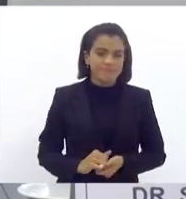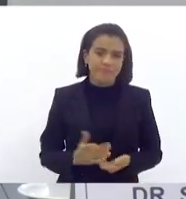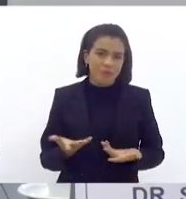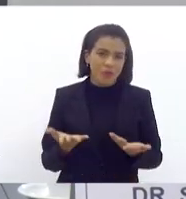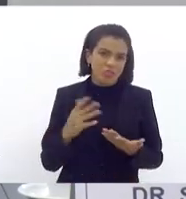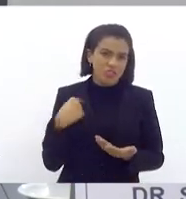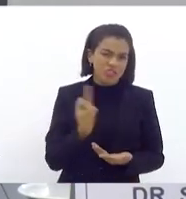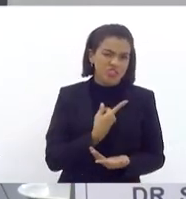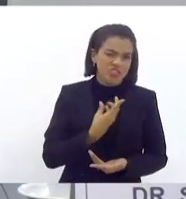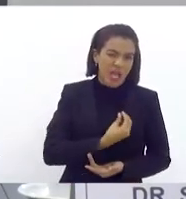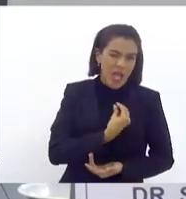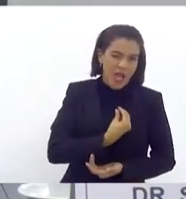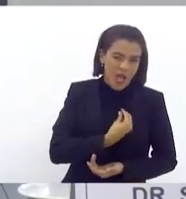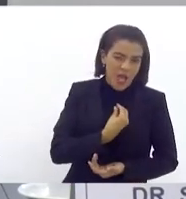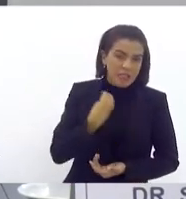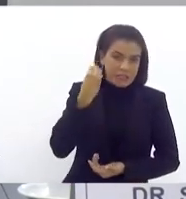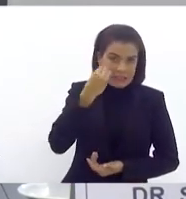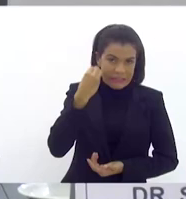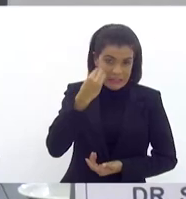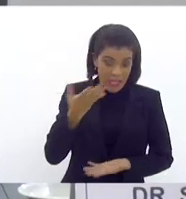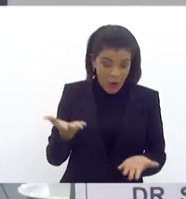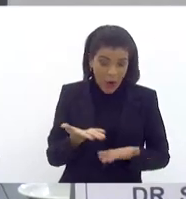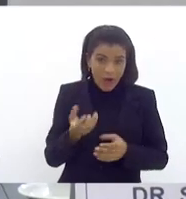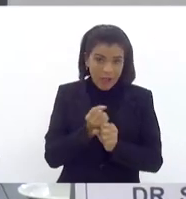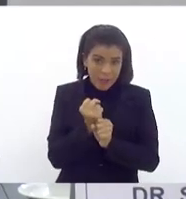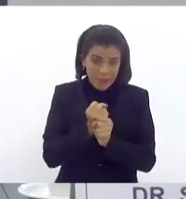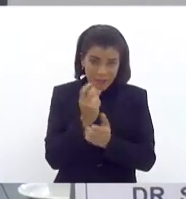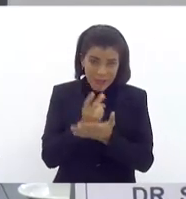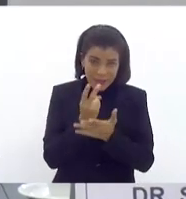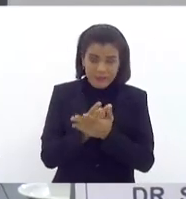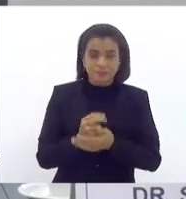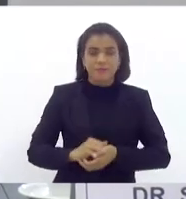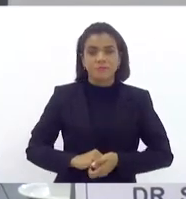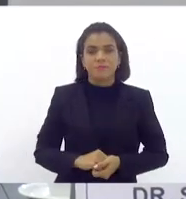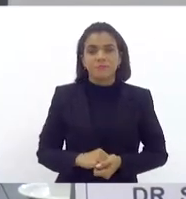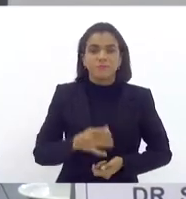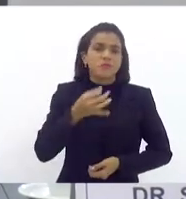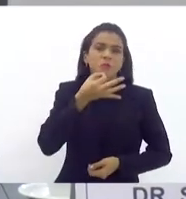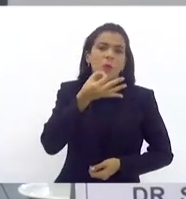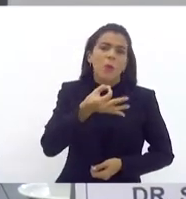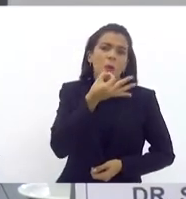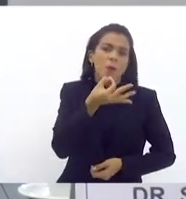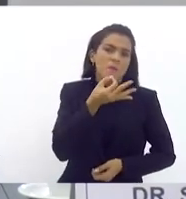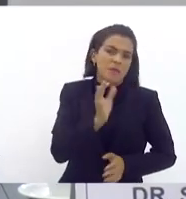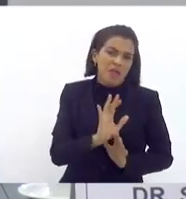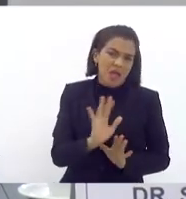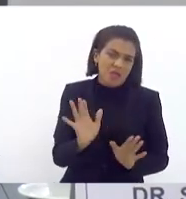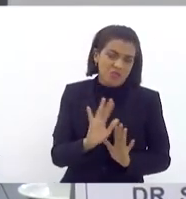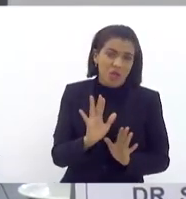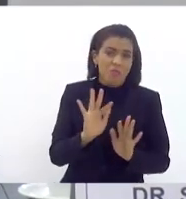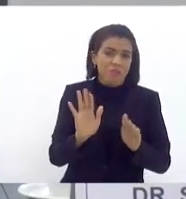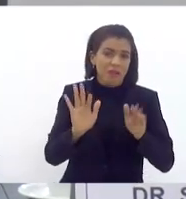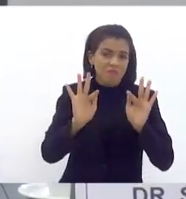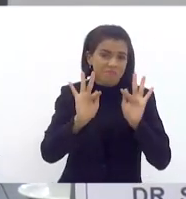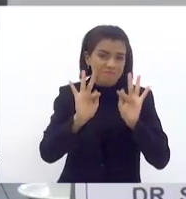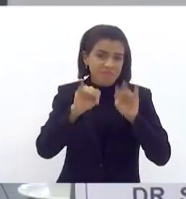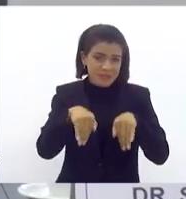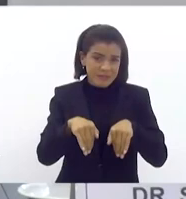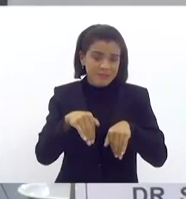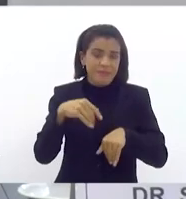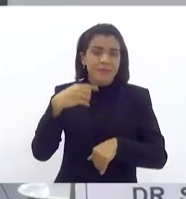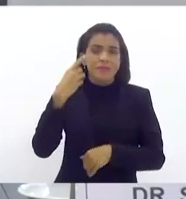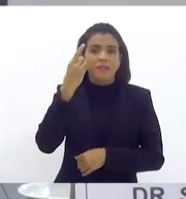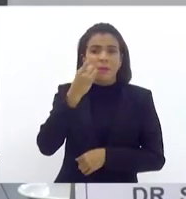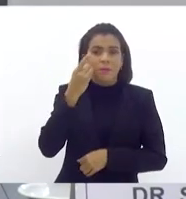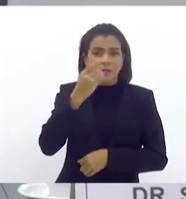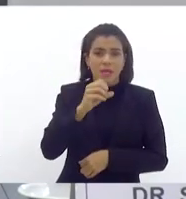gente já viveu isso em outro projeto, nesse ano ainda. Então, só um comentário. Para discutir. Então, só para finalizar, deputado doutor Serginho, com